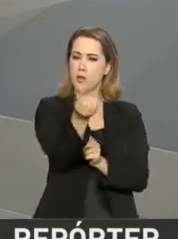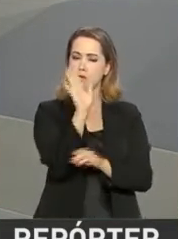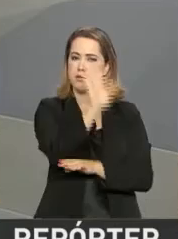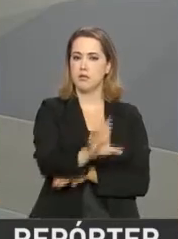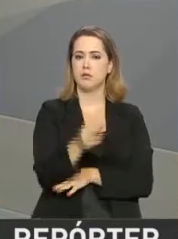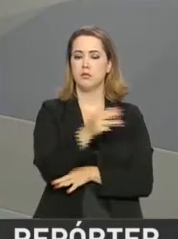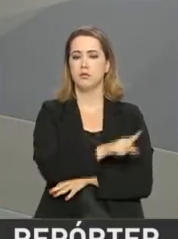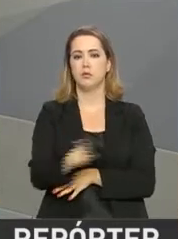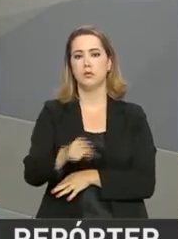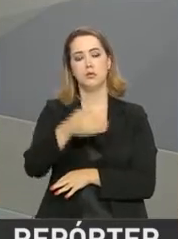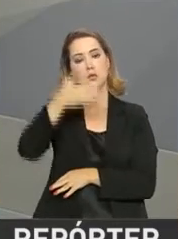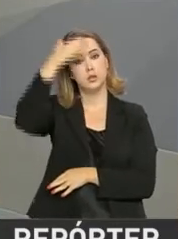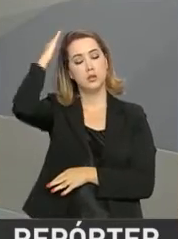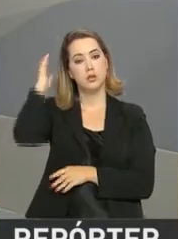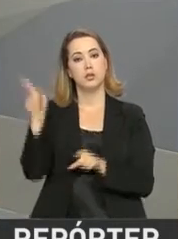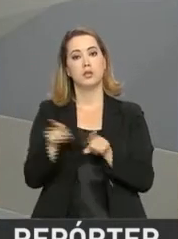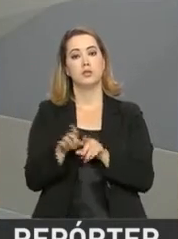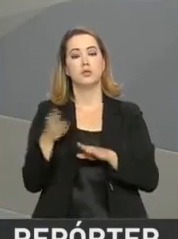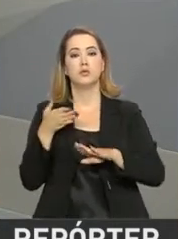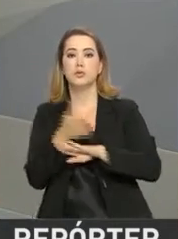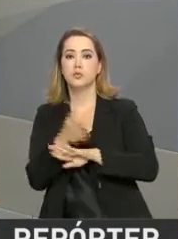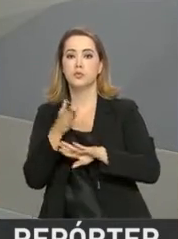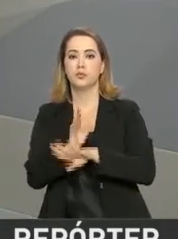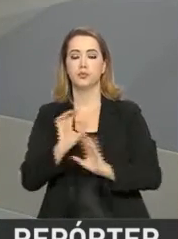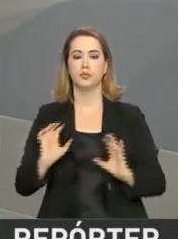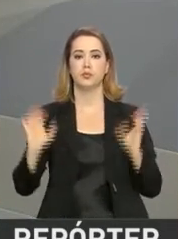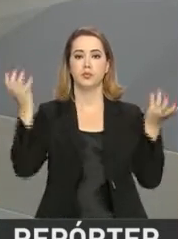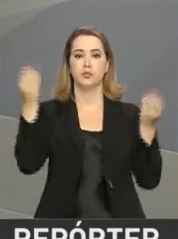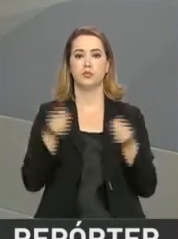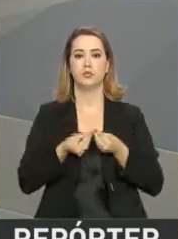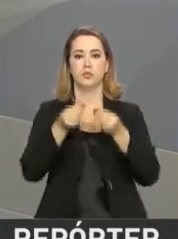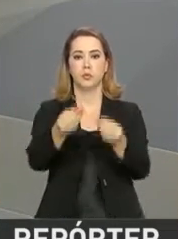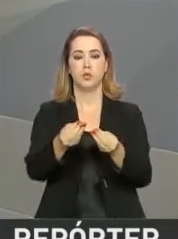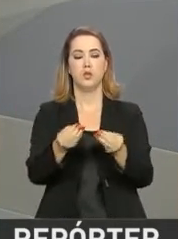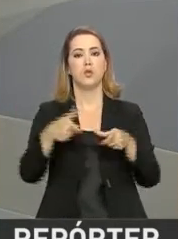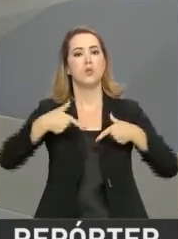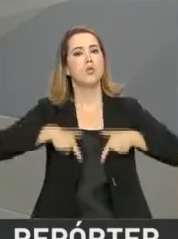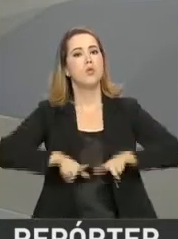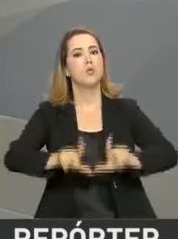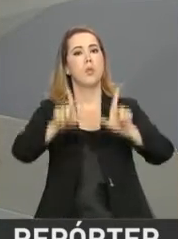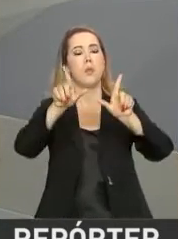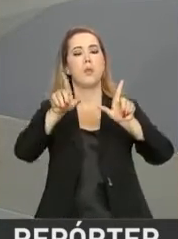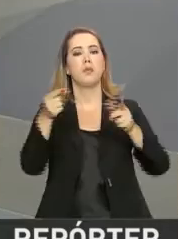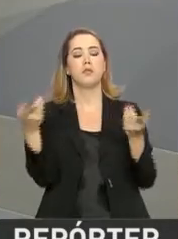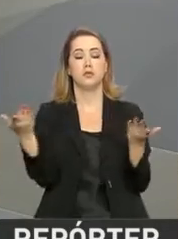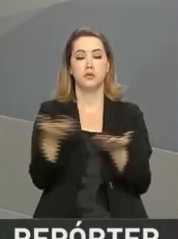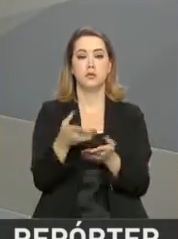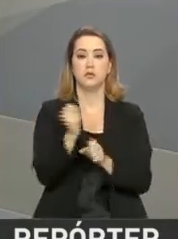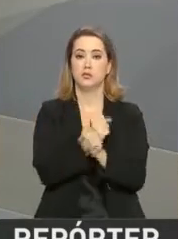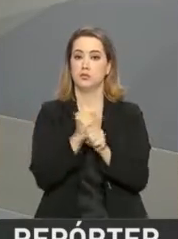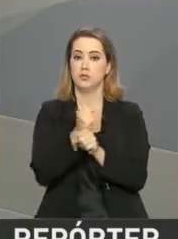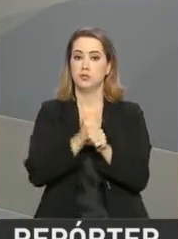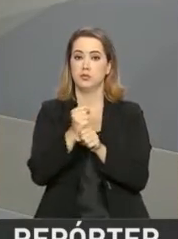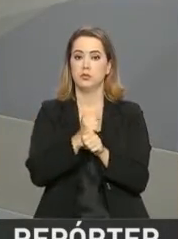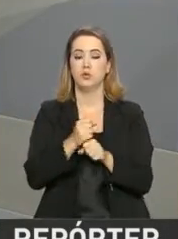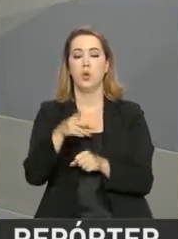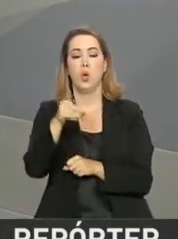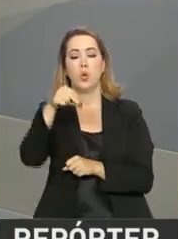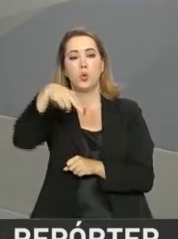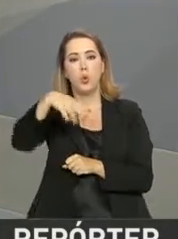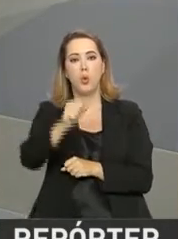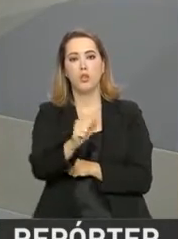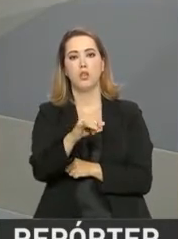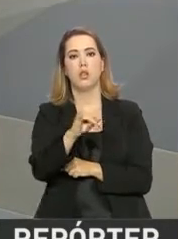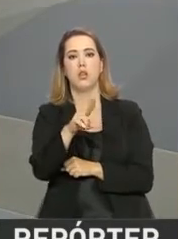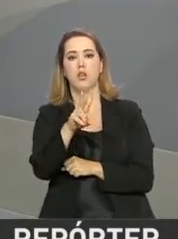o presidente michel temer participa da cerimônia de entrega da ordem do mérito cultural 2016 dona ivone lara a